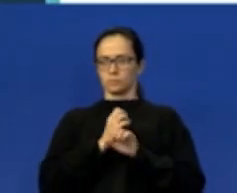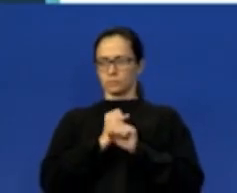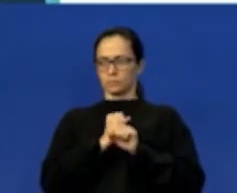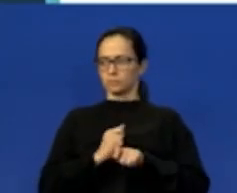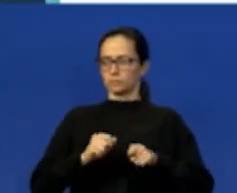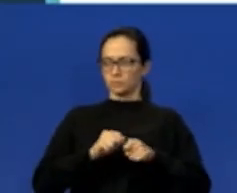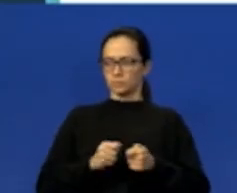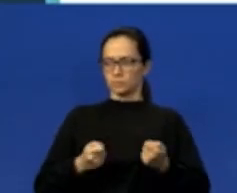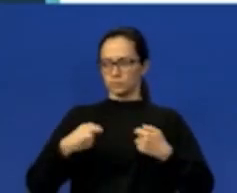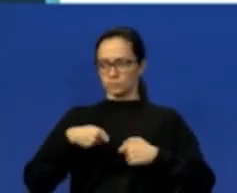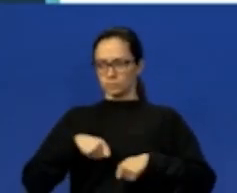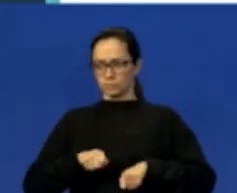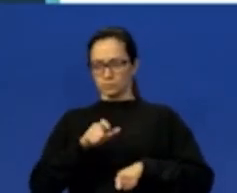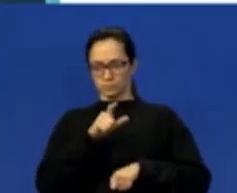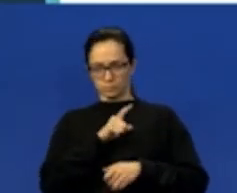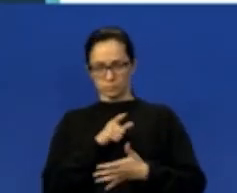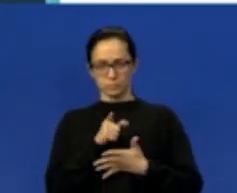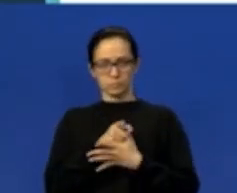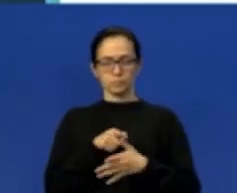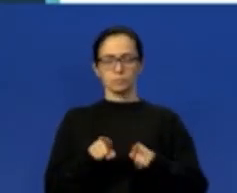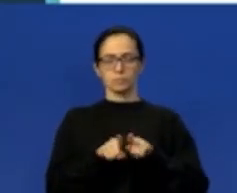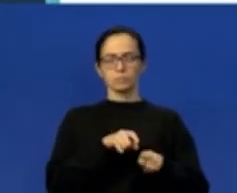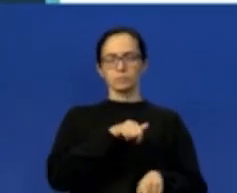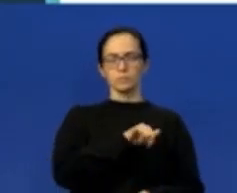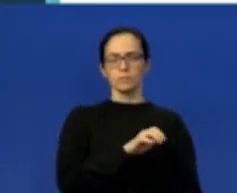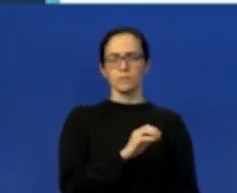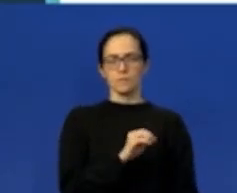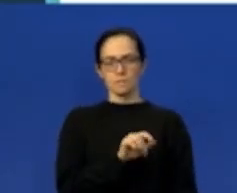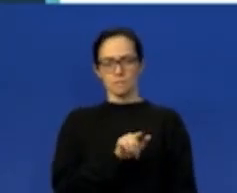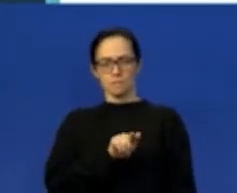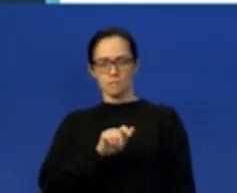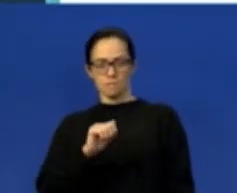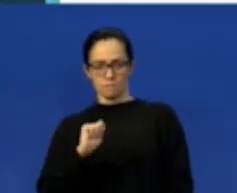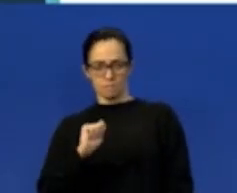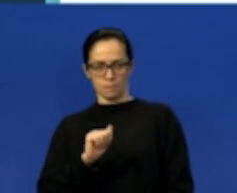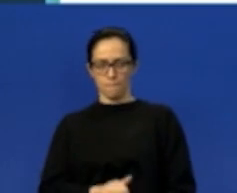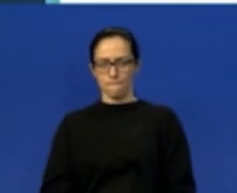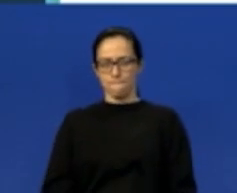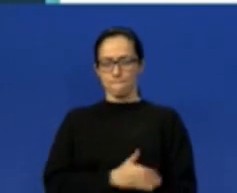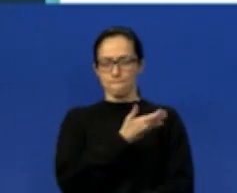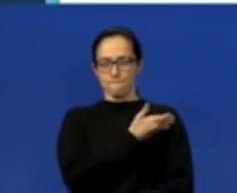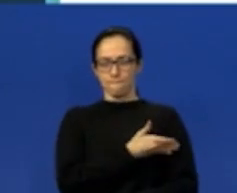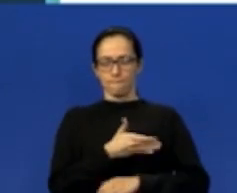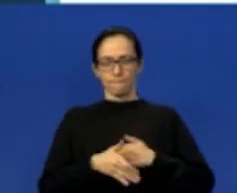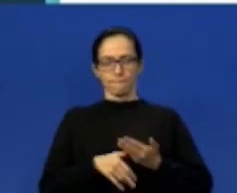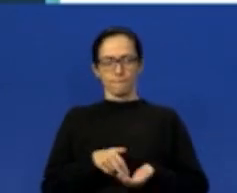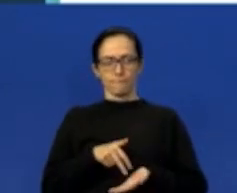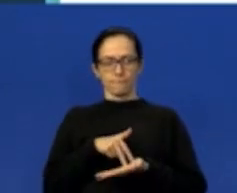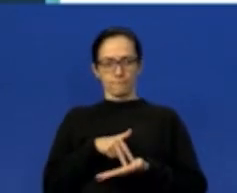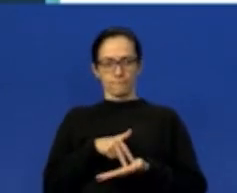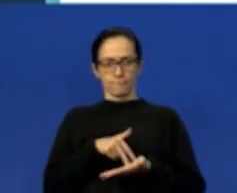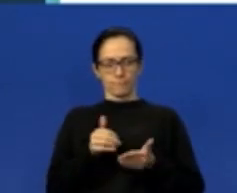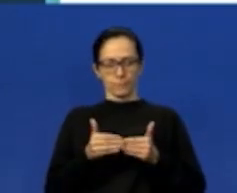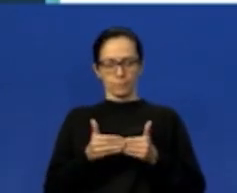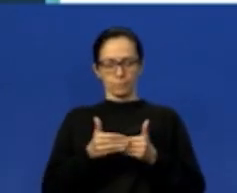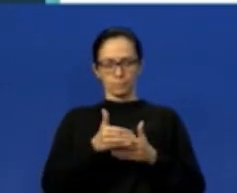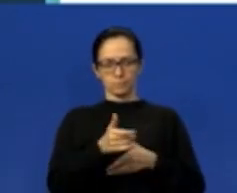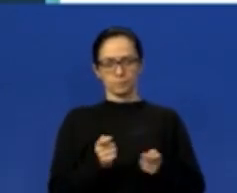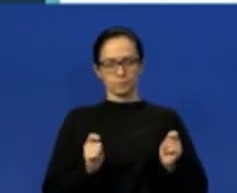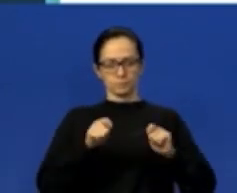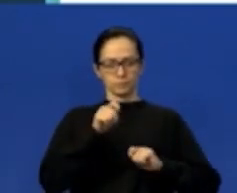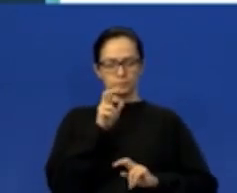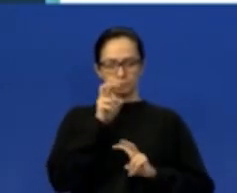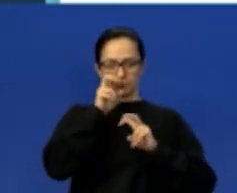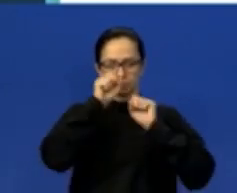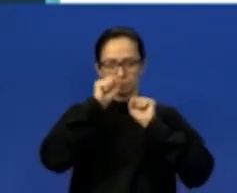tonicidade muscular e vai aumentando o seu equilíbrio. E a yoga, que são exercícios estáticos de grande força